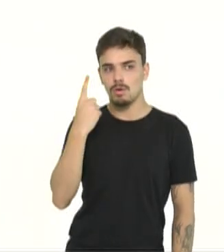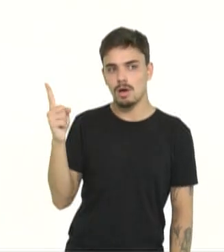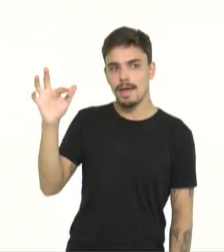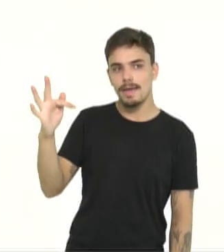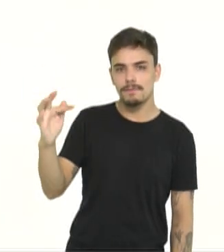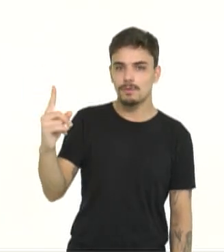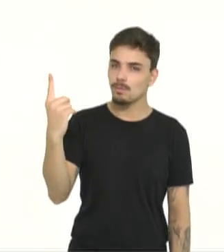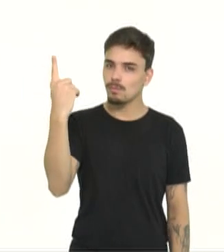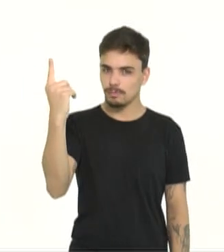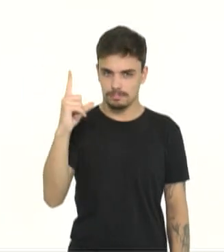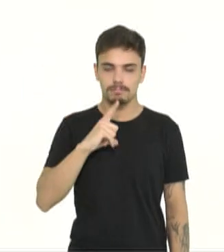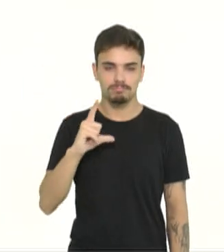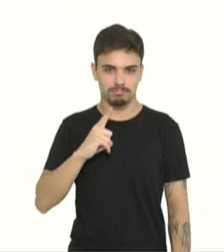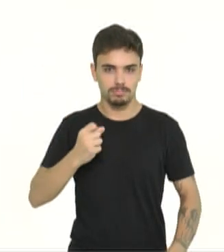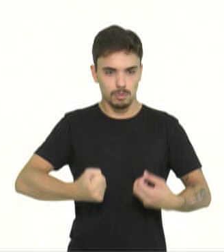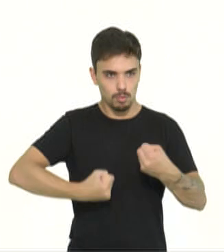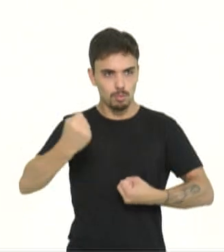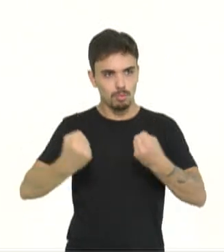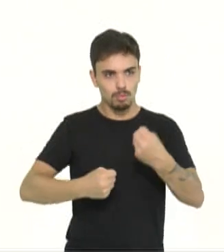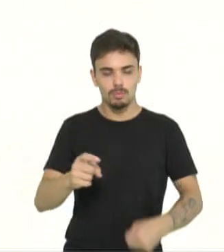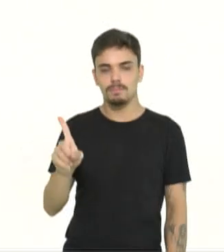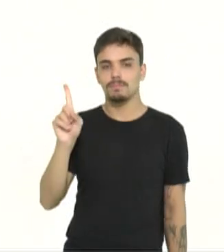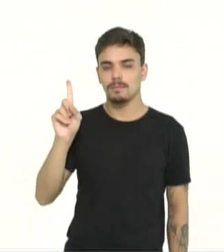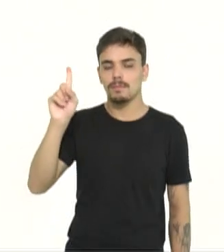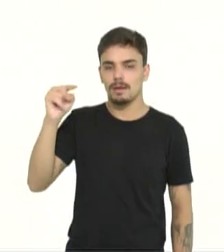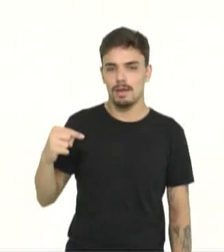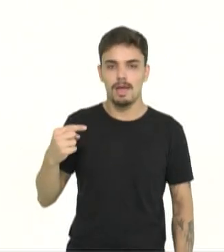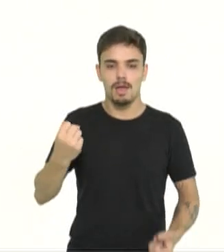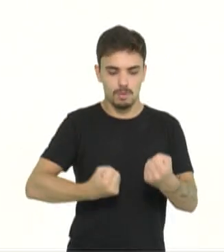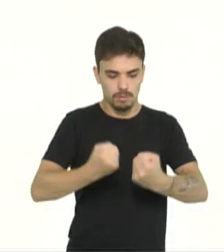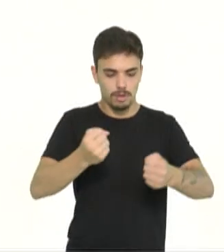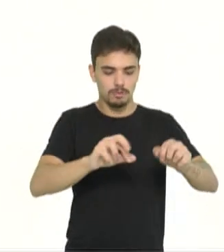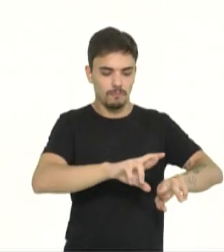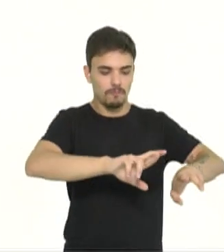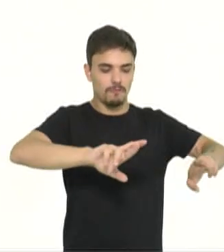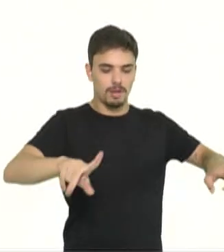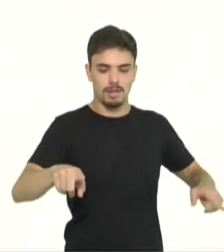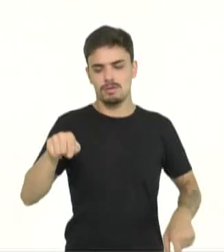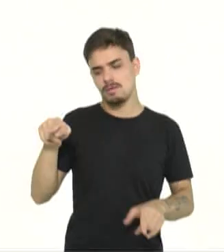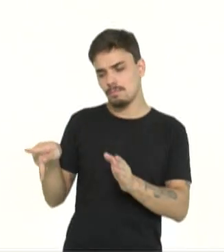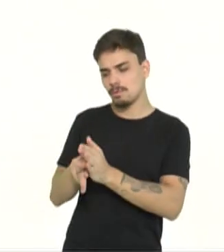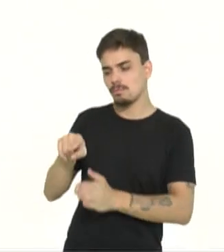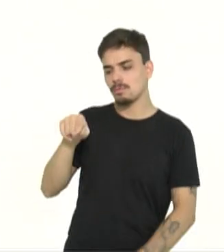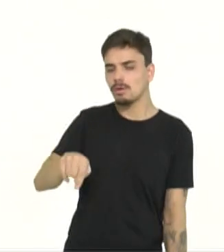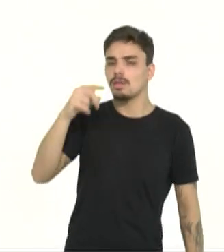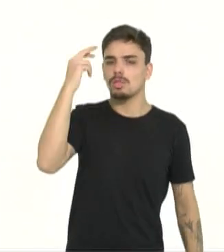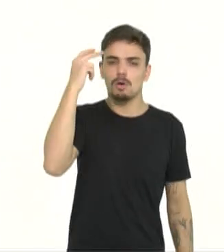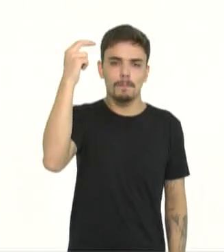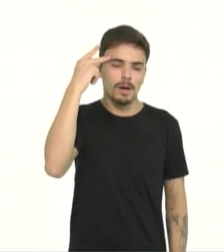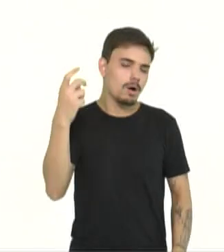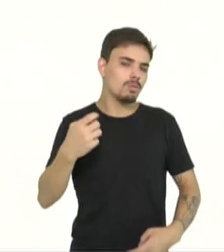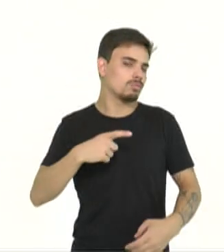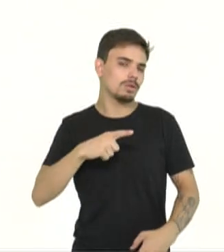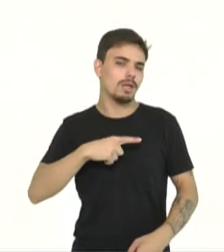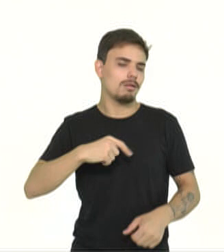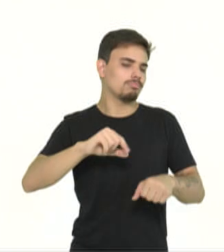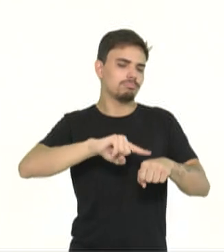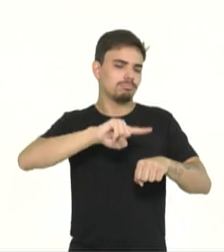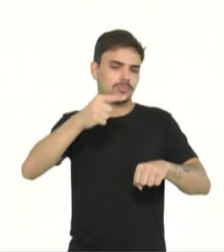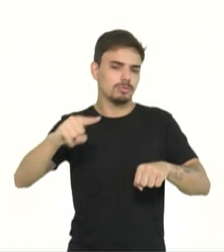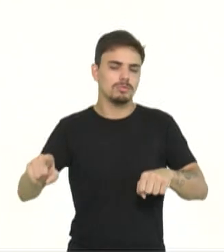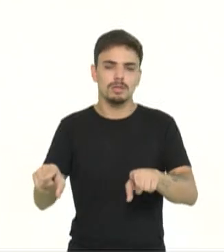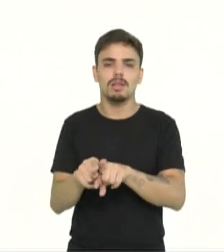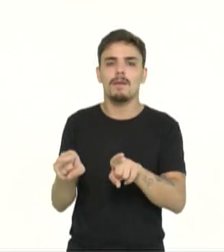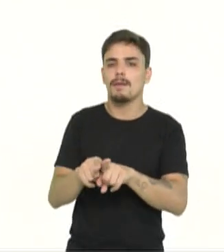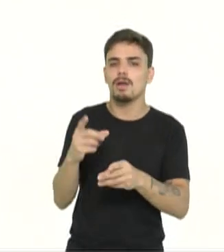um carro de Fórmula 1, né? Claro que ele é um carro totalmente diferente de um carro normal, né? O formato dele, a aerodinâmica